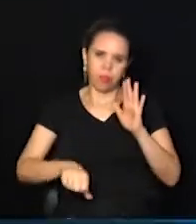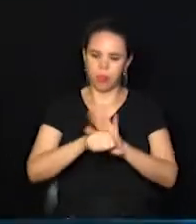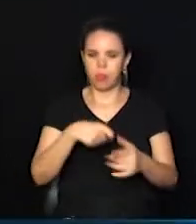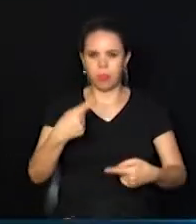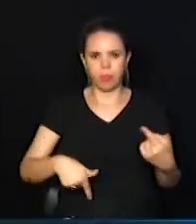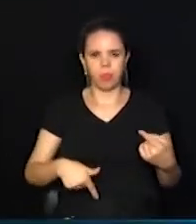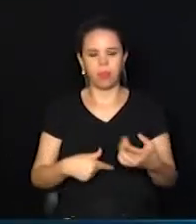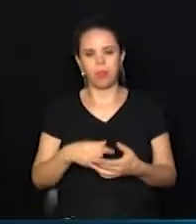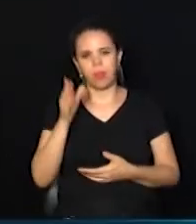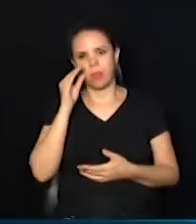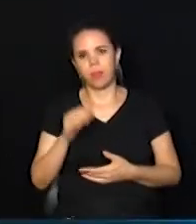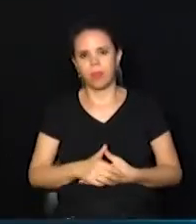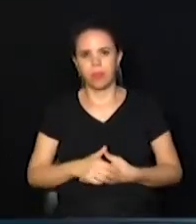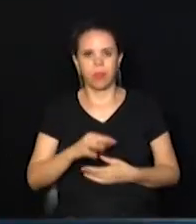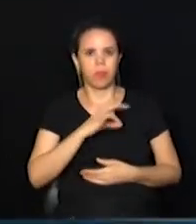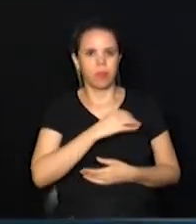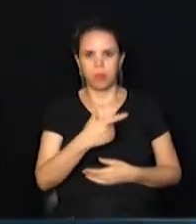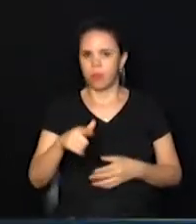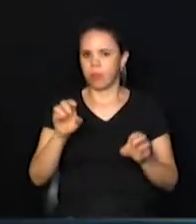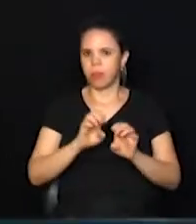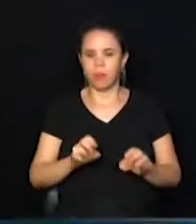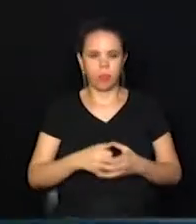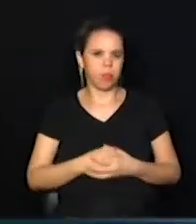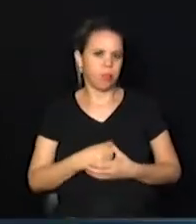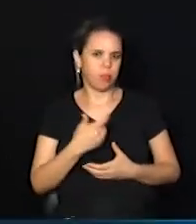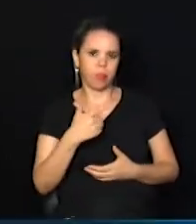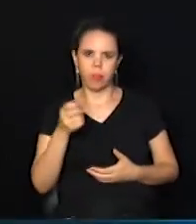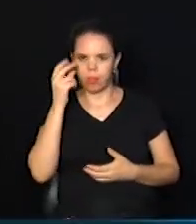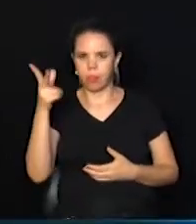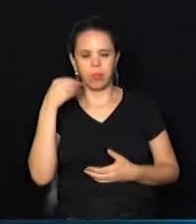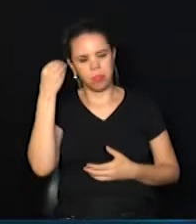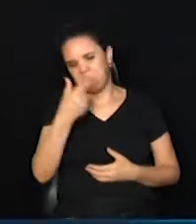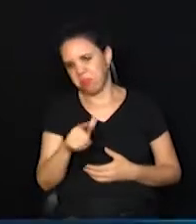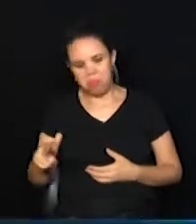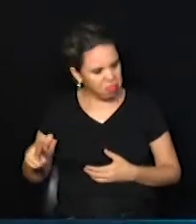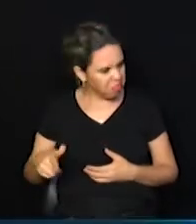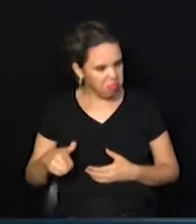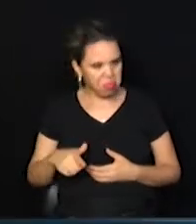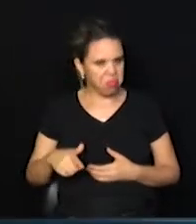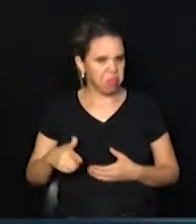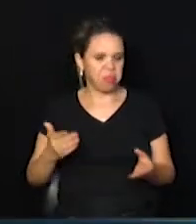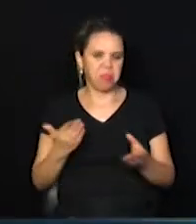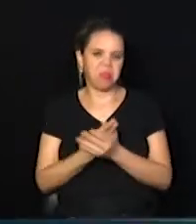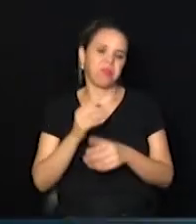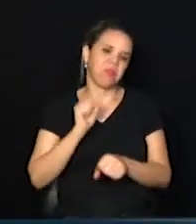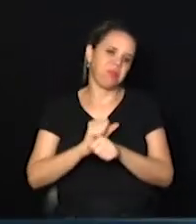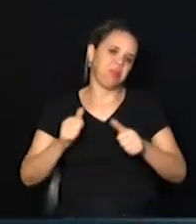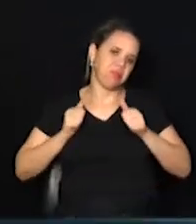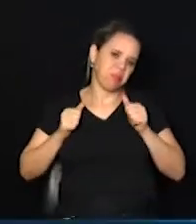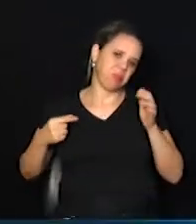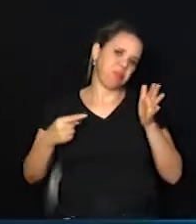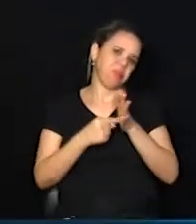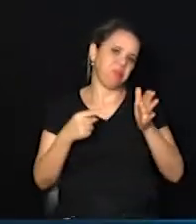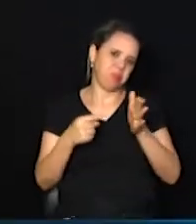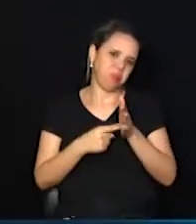foi apurada, a polícia não tem estrutura, não tem expertise e o inquérito ficou parado. Isso foi denunciado e houve